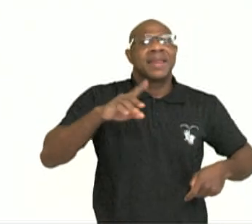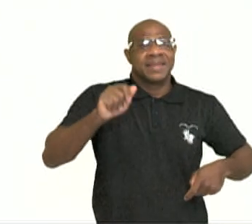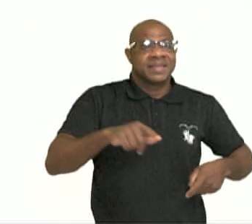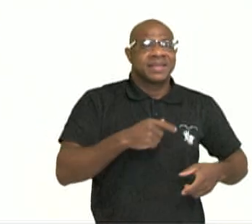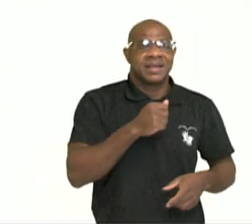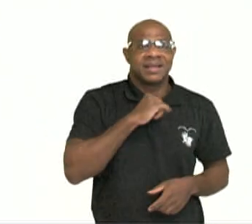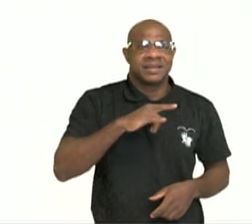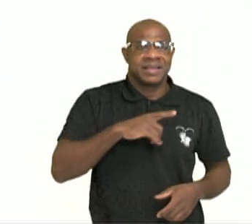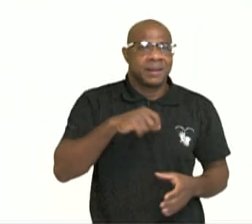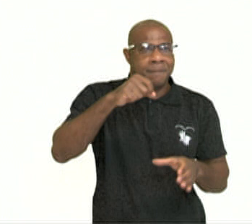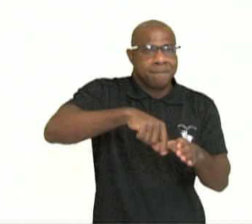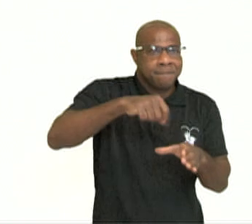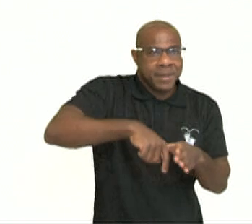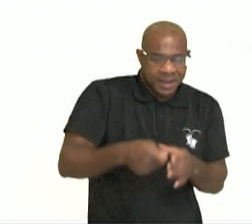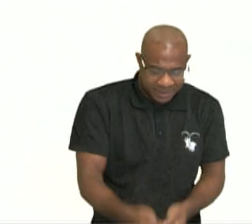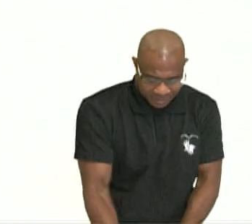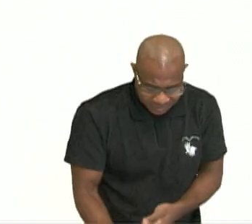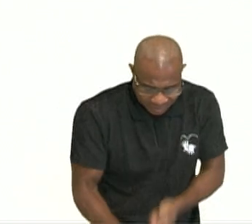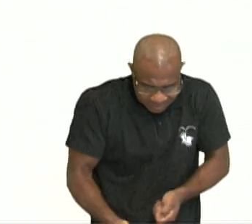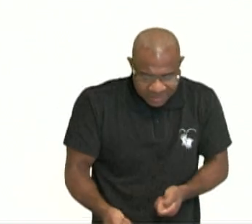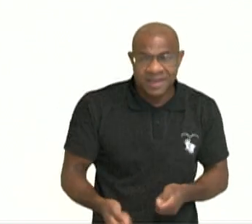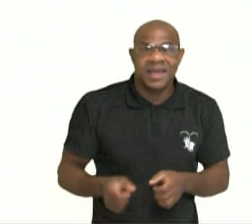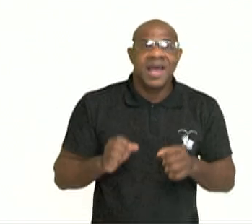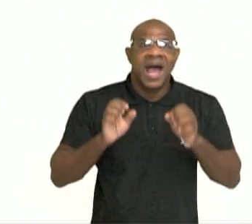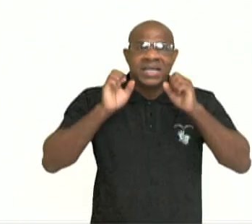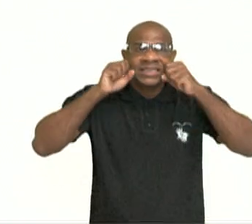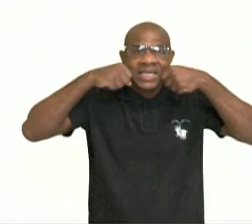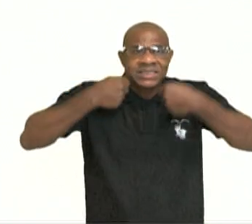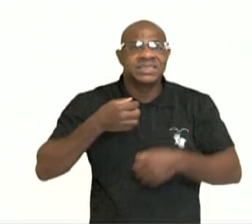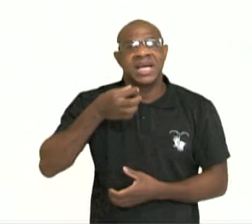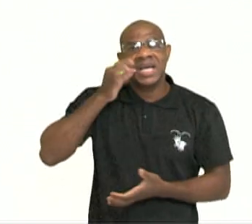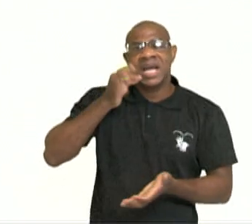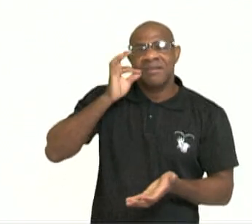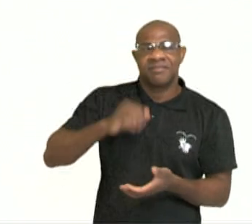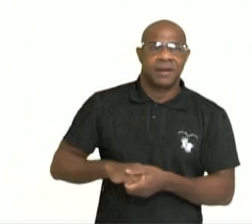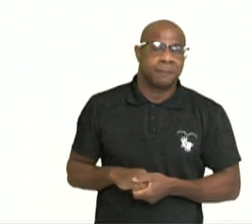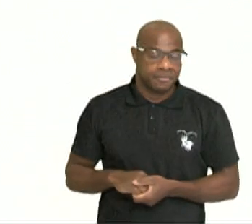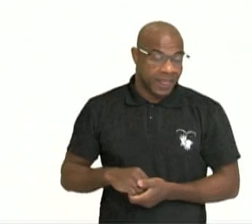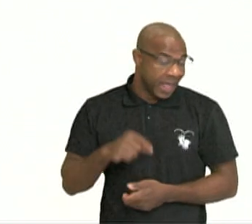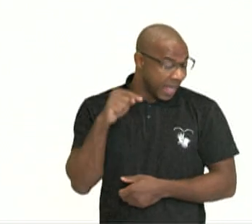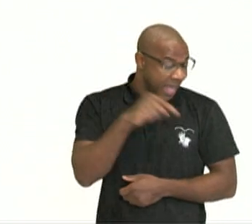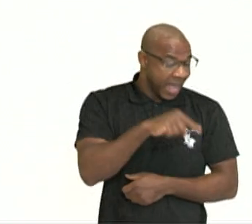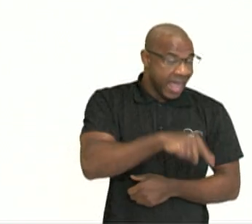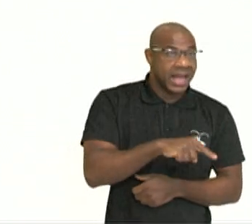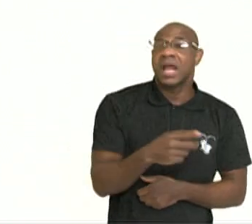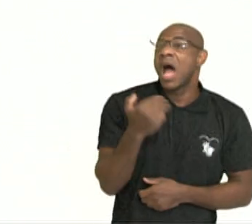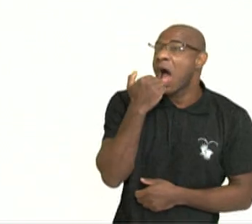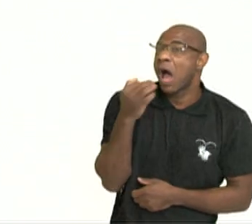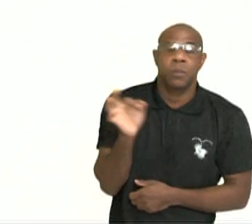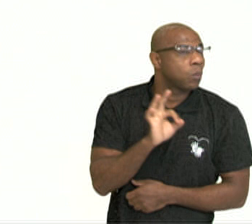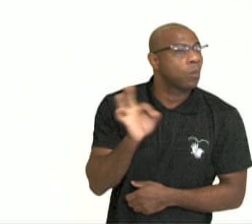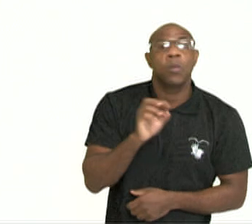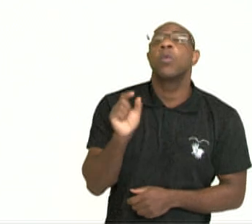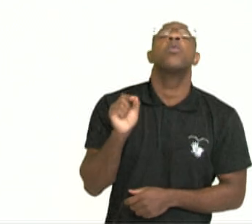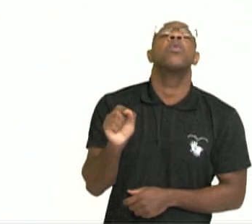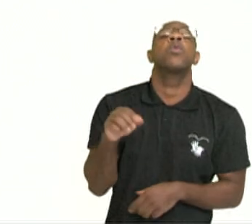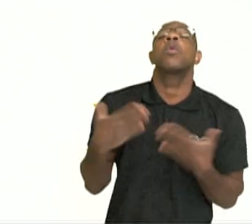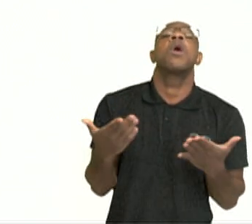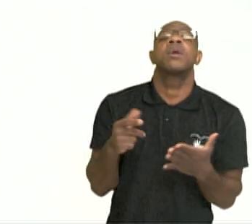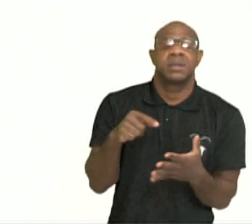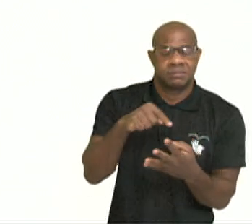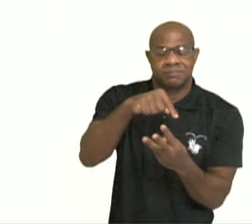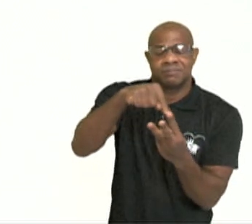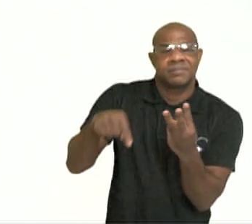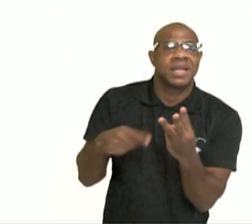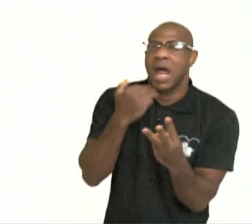de mandioca e de milho. O que ela não consome, ou seja, que não serve de alimentação para ela e para